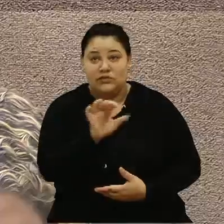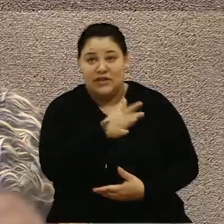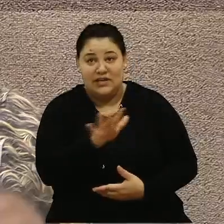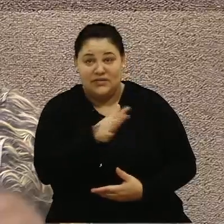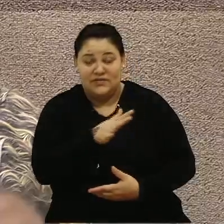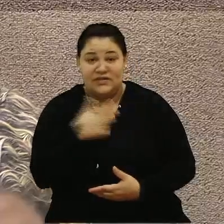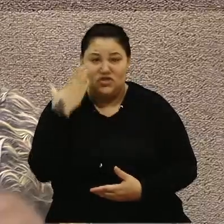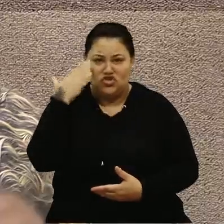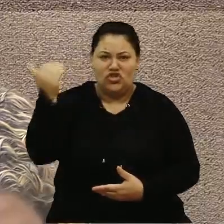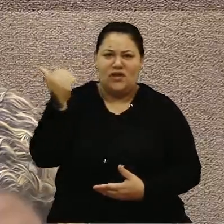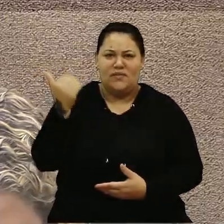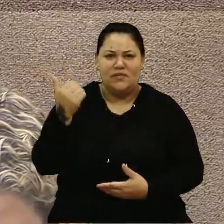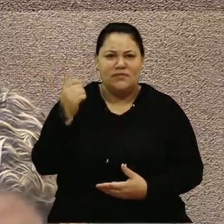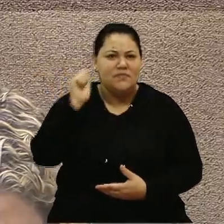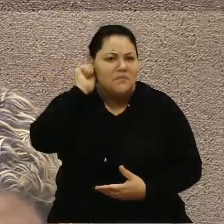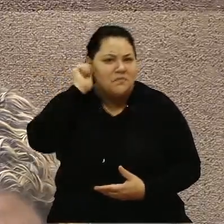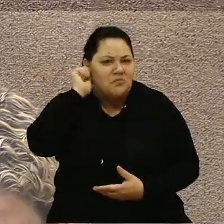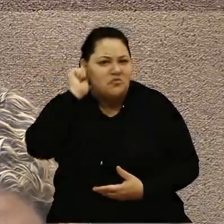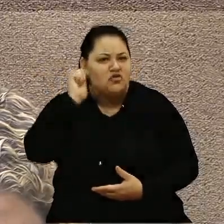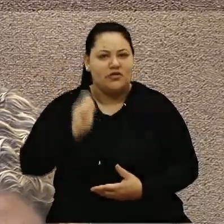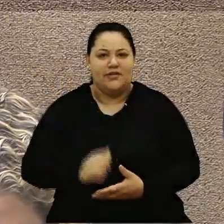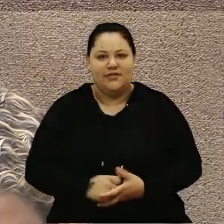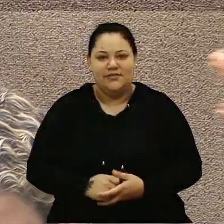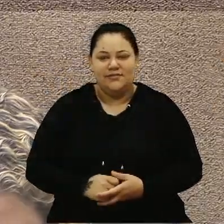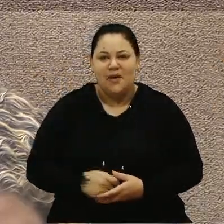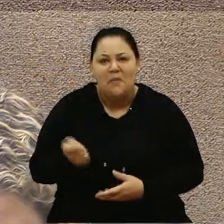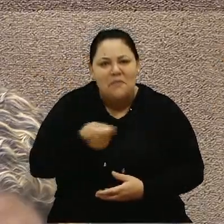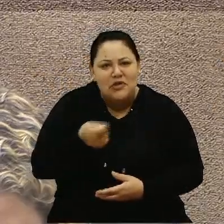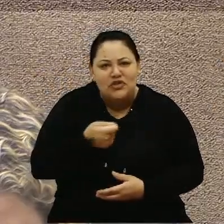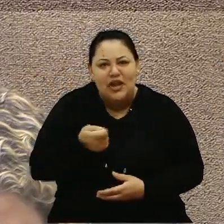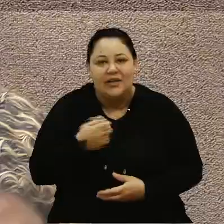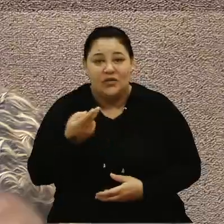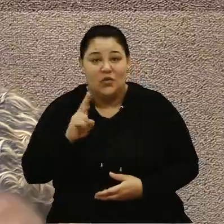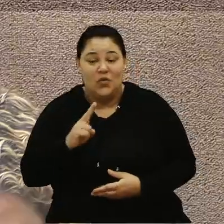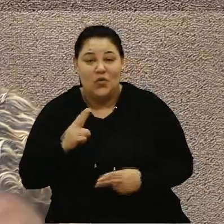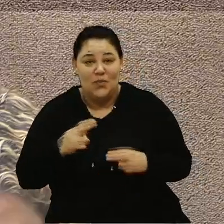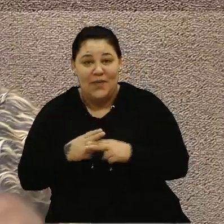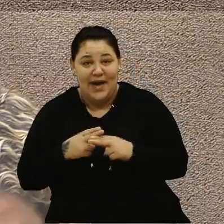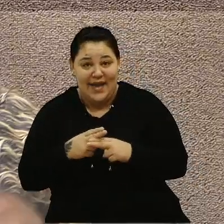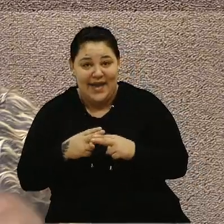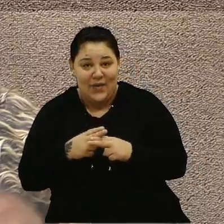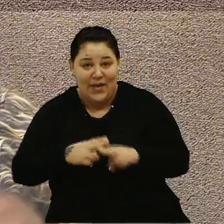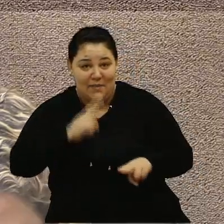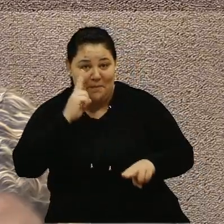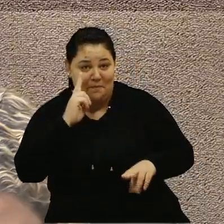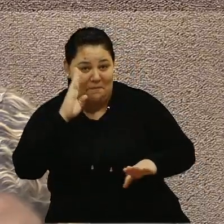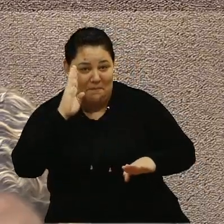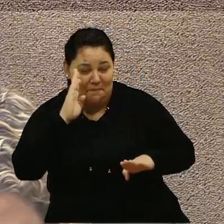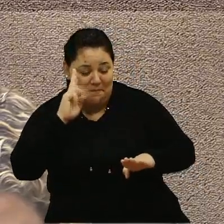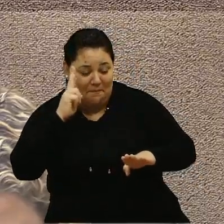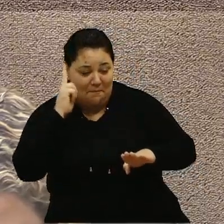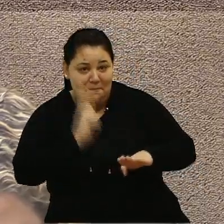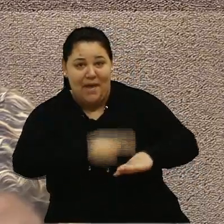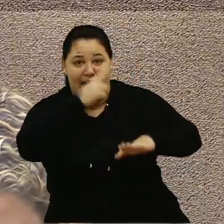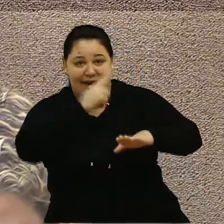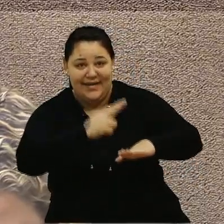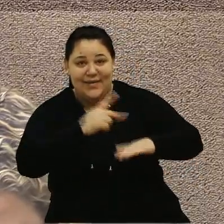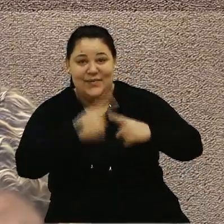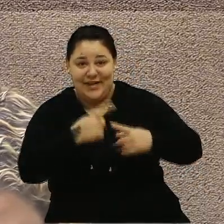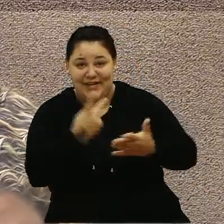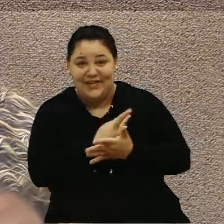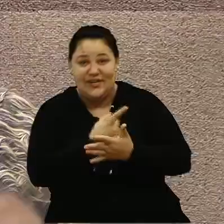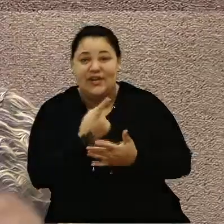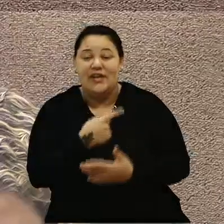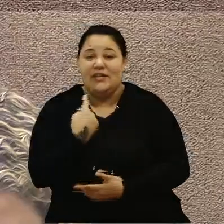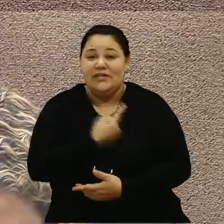puxavam a orelha, que de vez em quando nos davam uma reguada nos dedos porque a gente tinha errado, eles fizeram homens e mulheres como nós